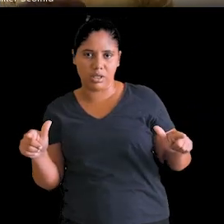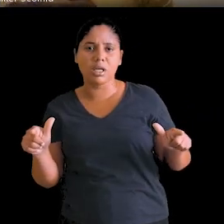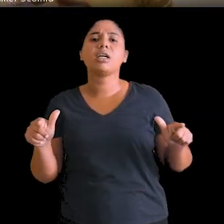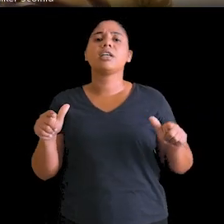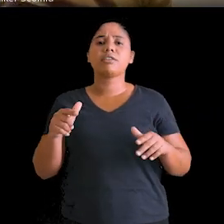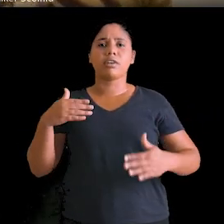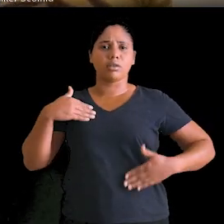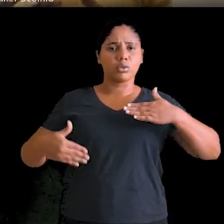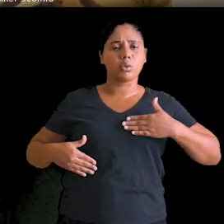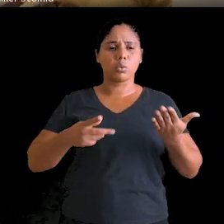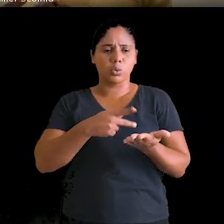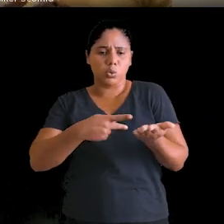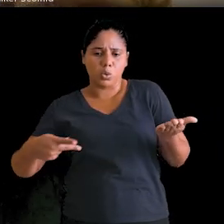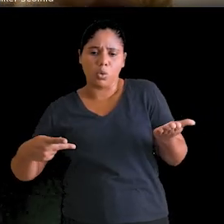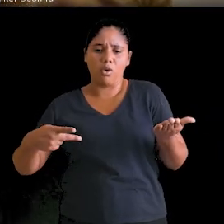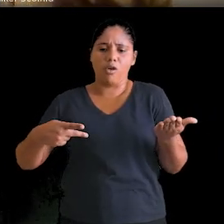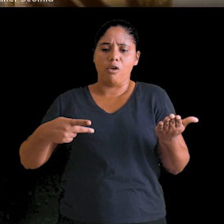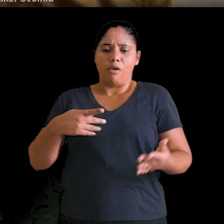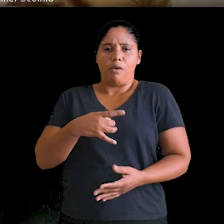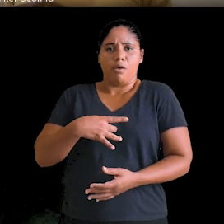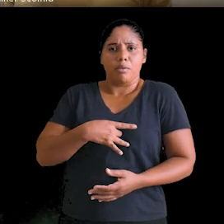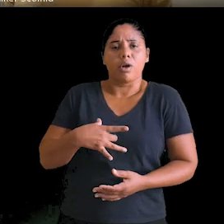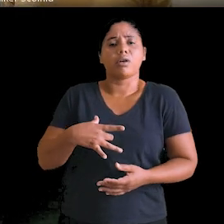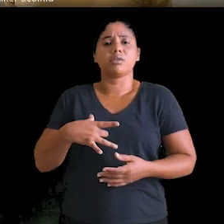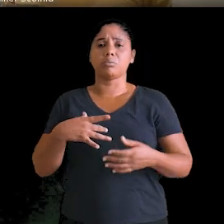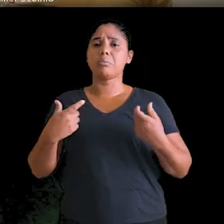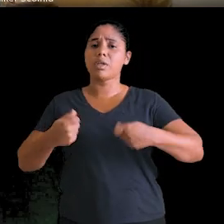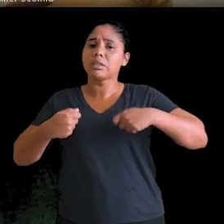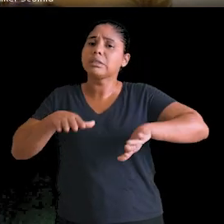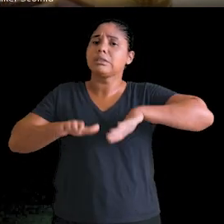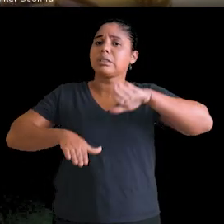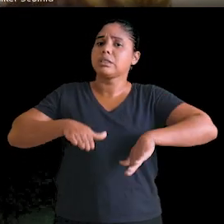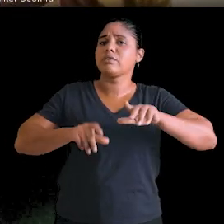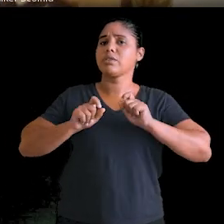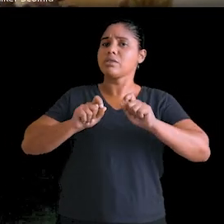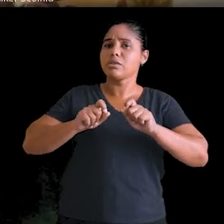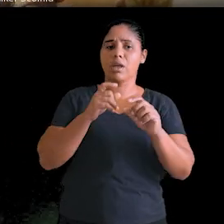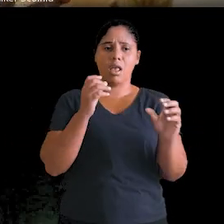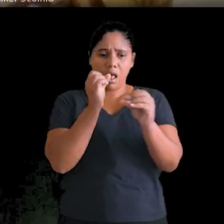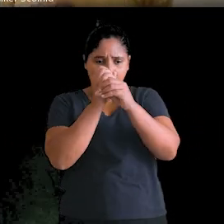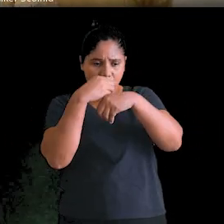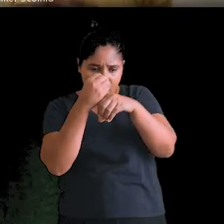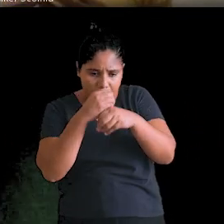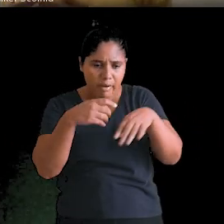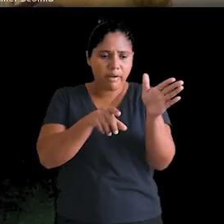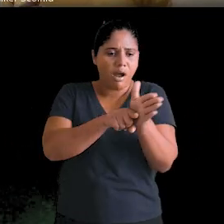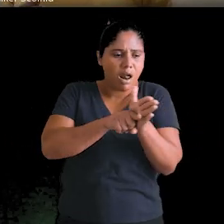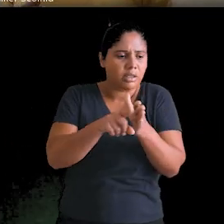corpo, o processo pode envolver também outros exames laboratoriais, tá? Não só exames